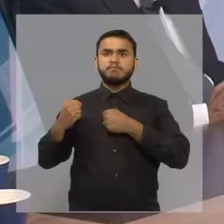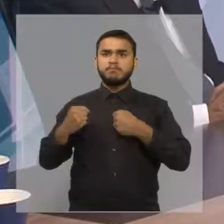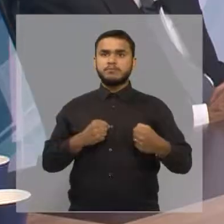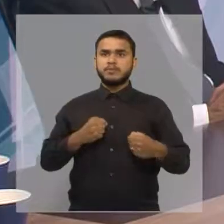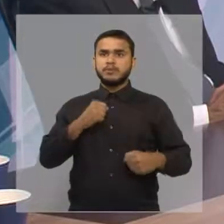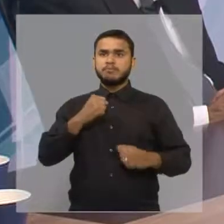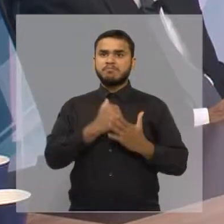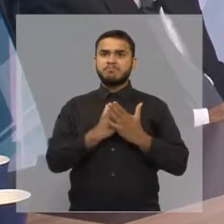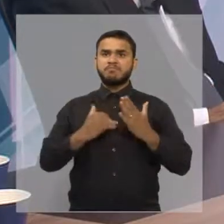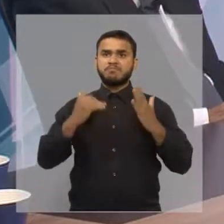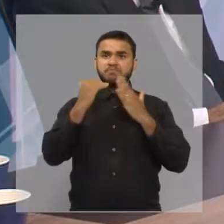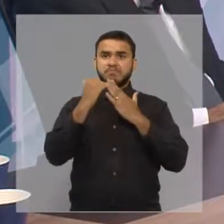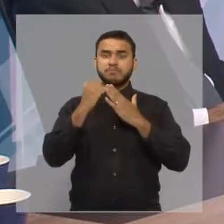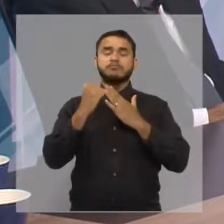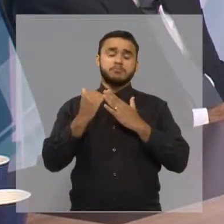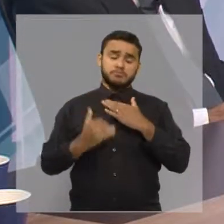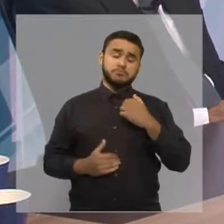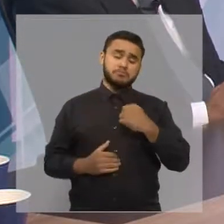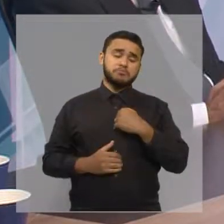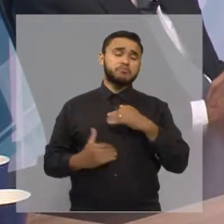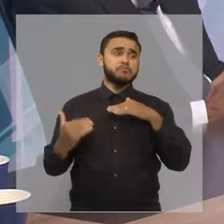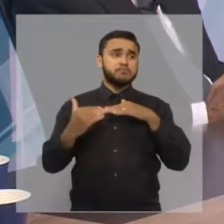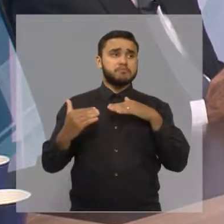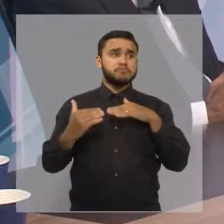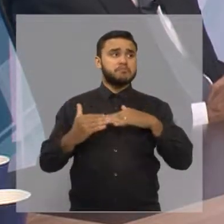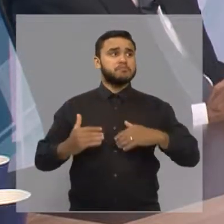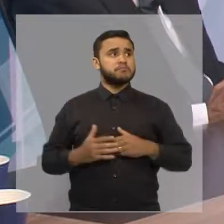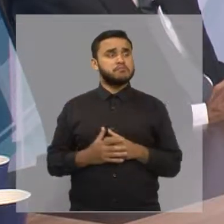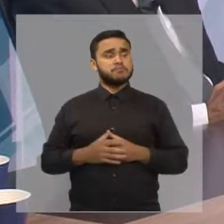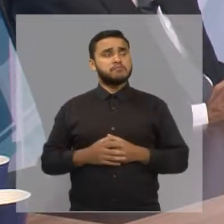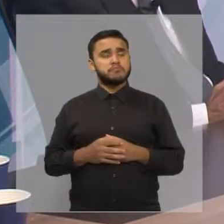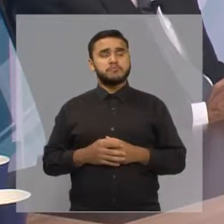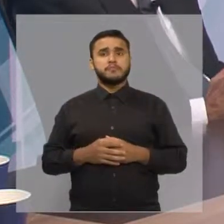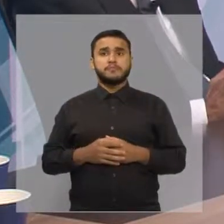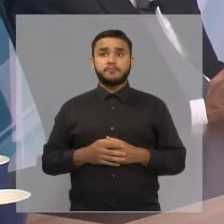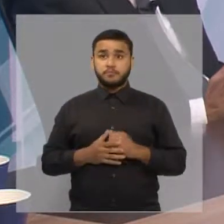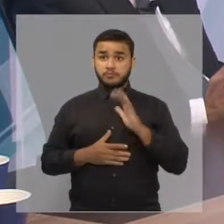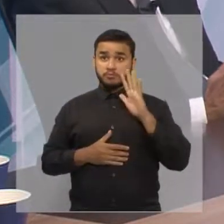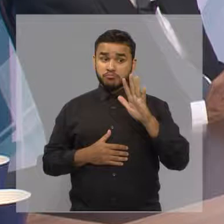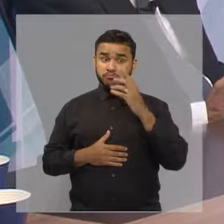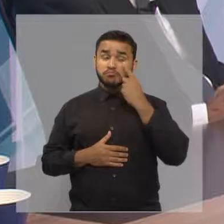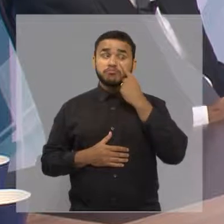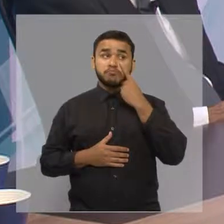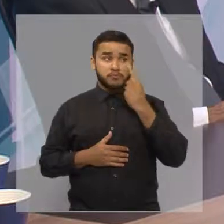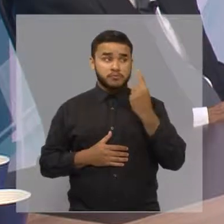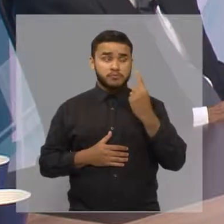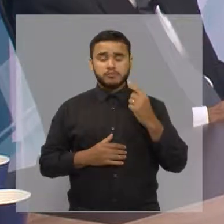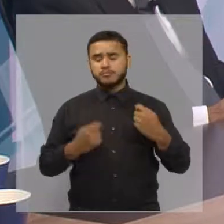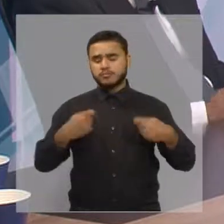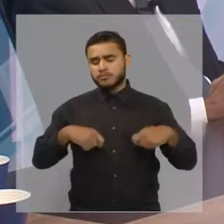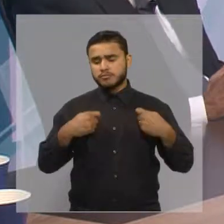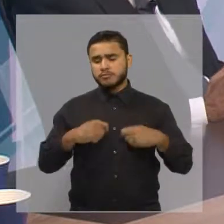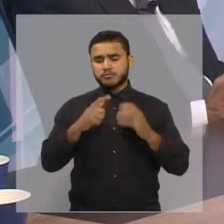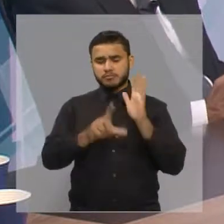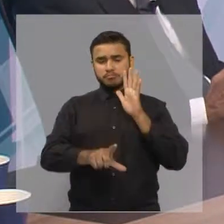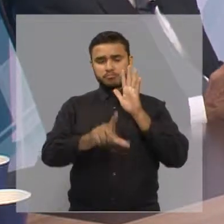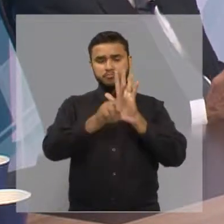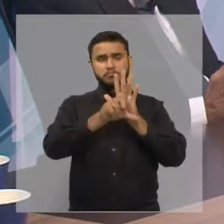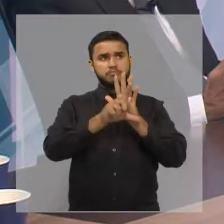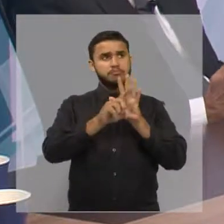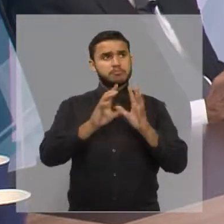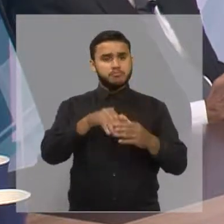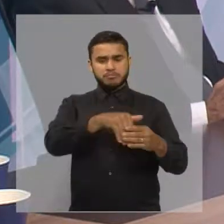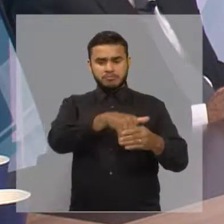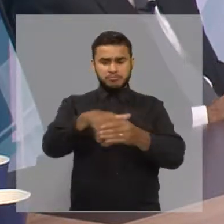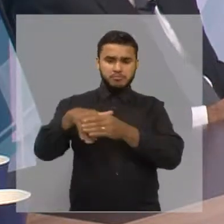Alguma coisa. Agora, a circunstância de que isso se faça e de que tal lei tenha